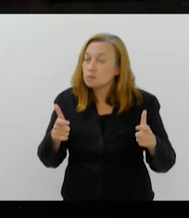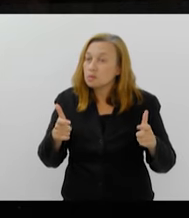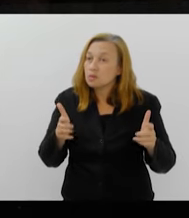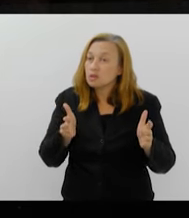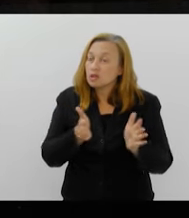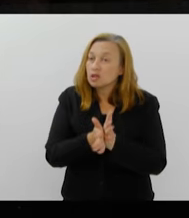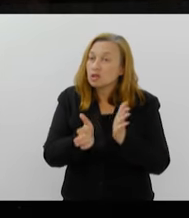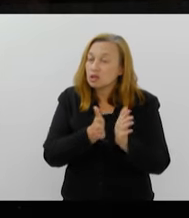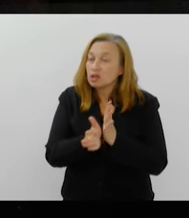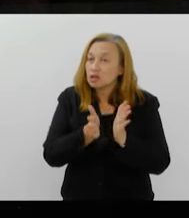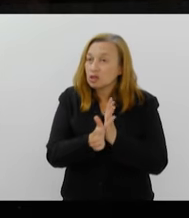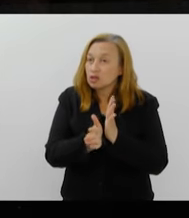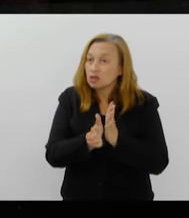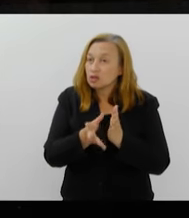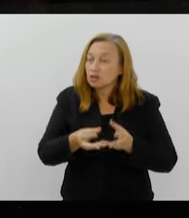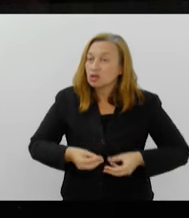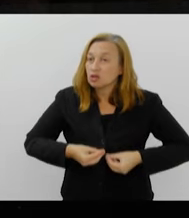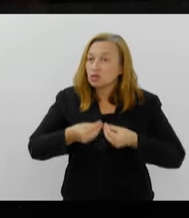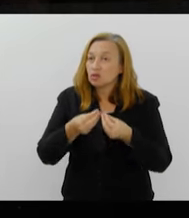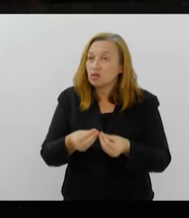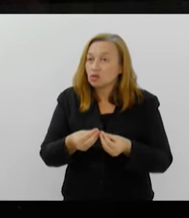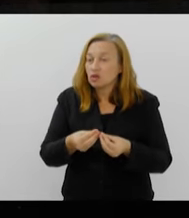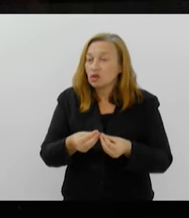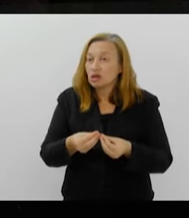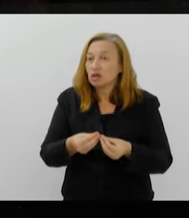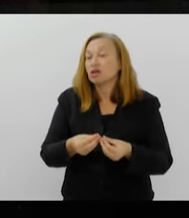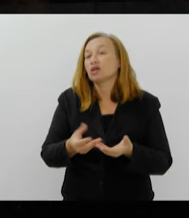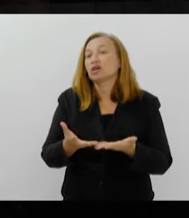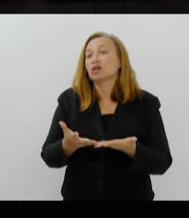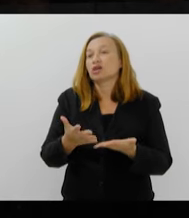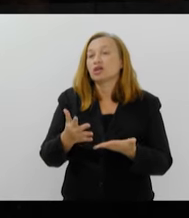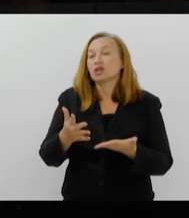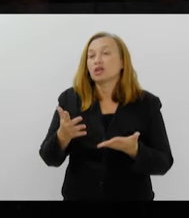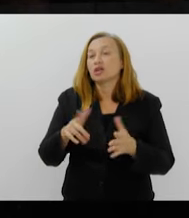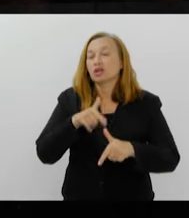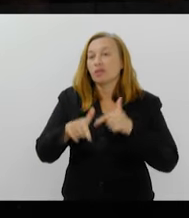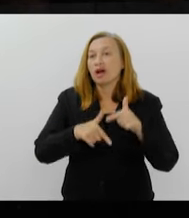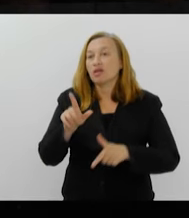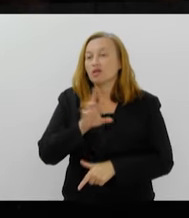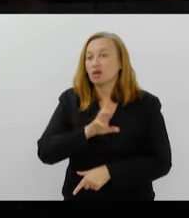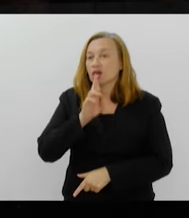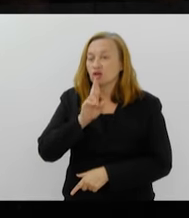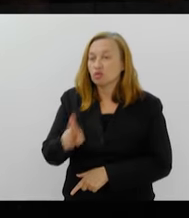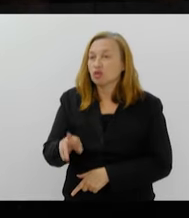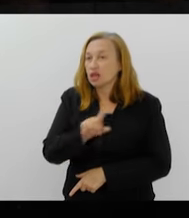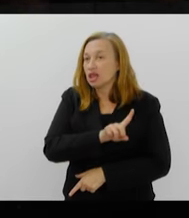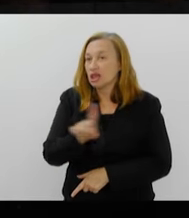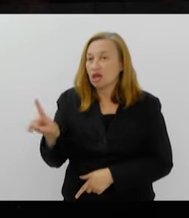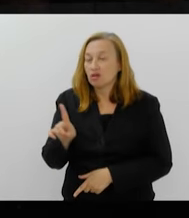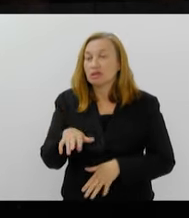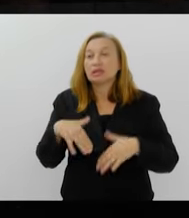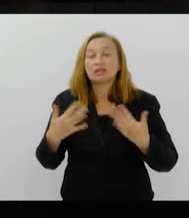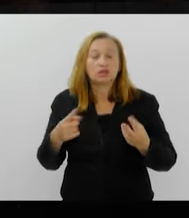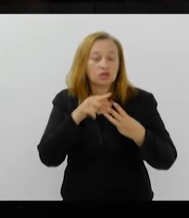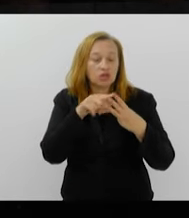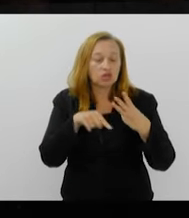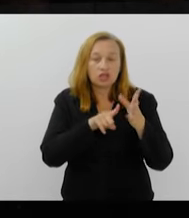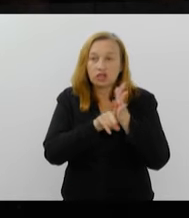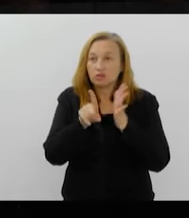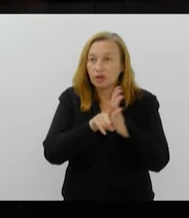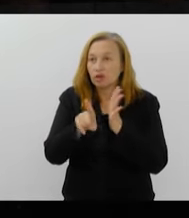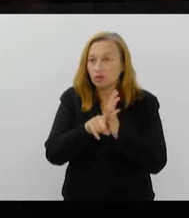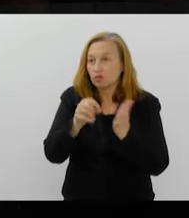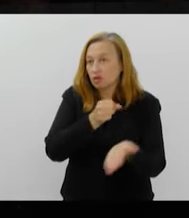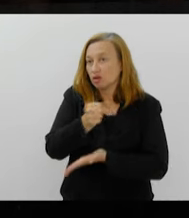longo prazo e da oferta de empregos? Resposta, não! Então, as três perguntas